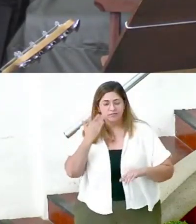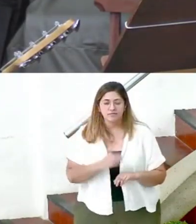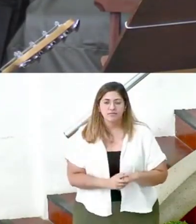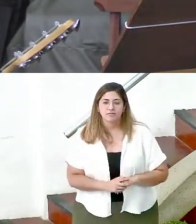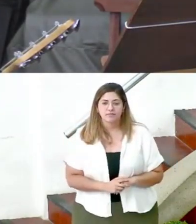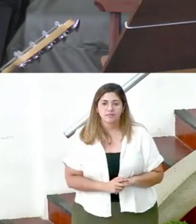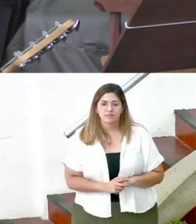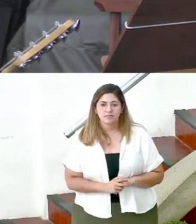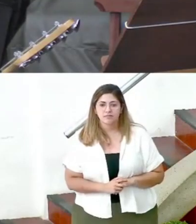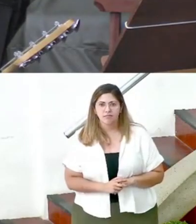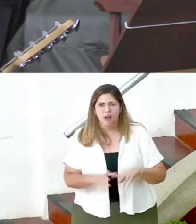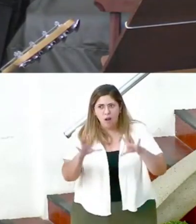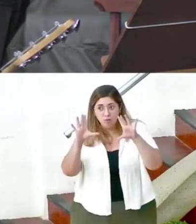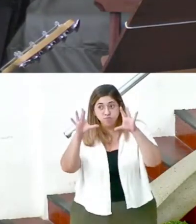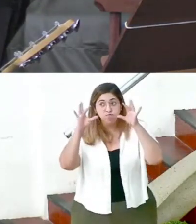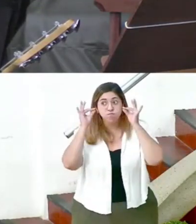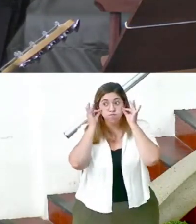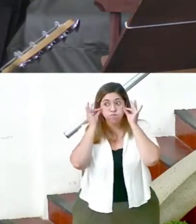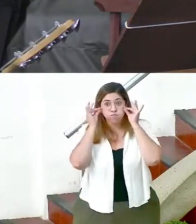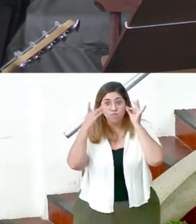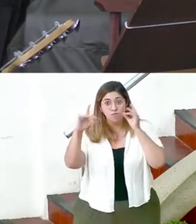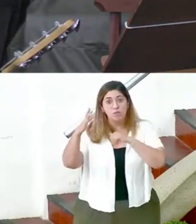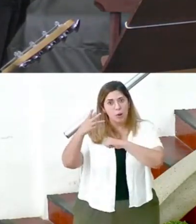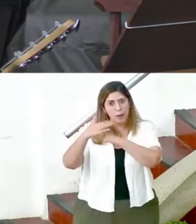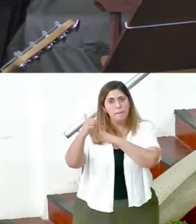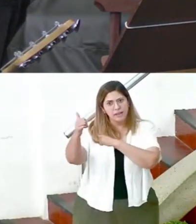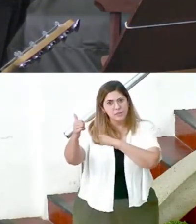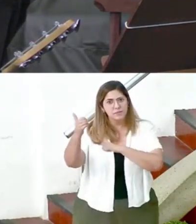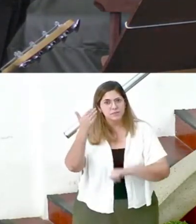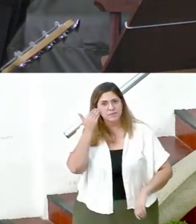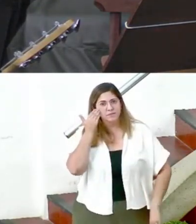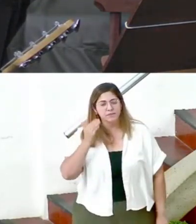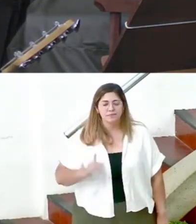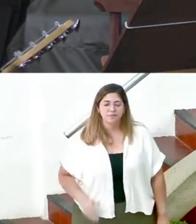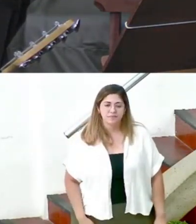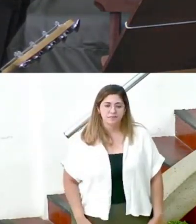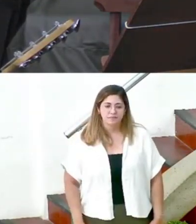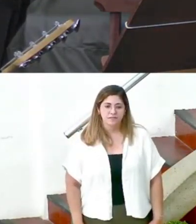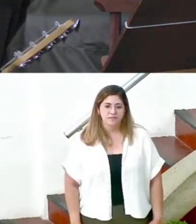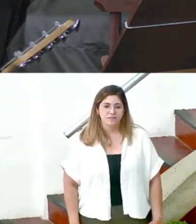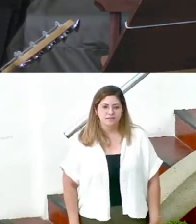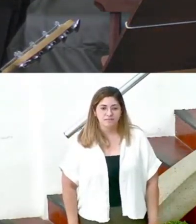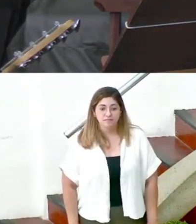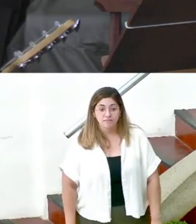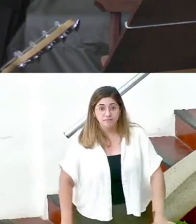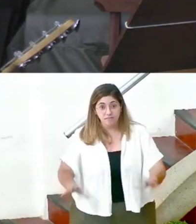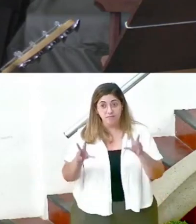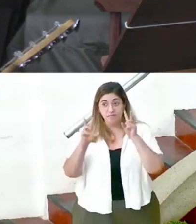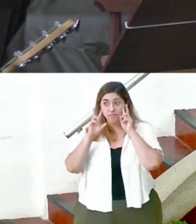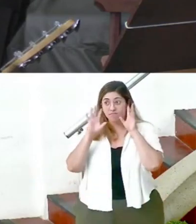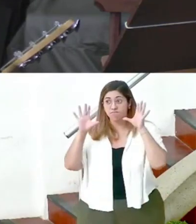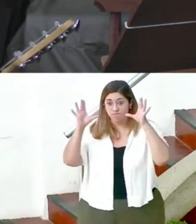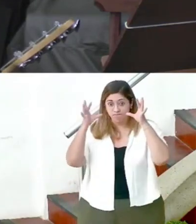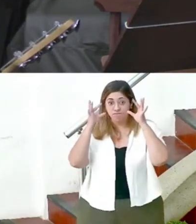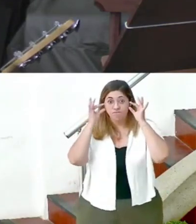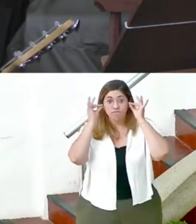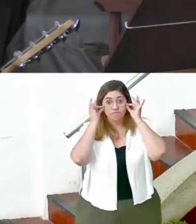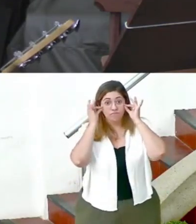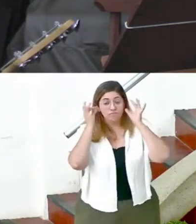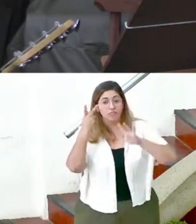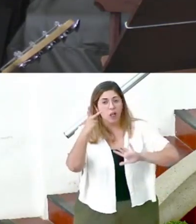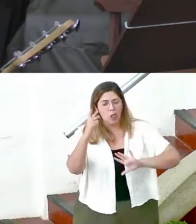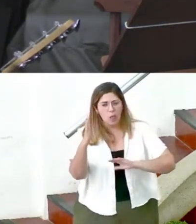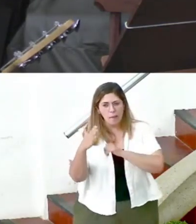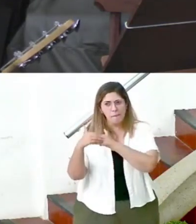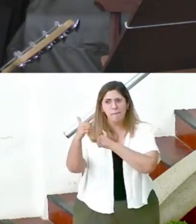repare na vocação. Então repare no que lhe aconteceu, repare